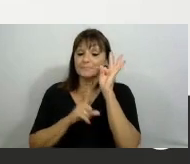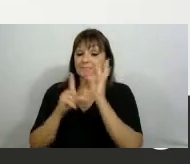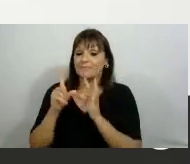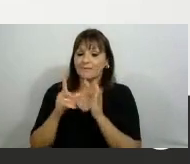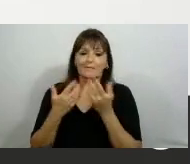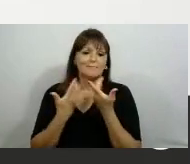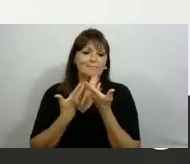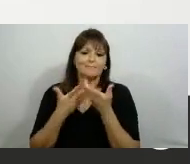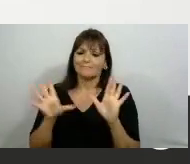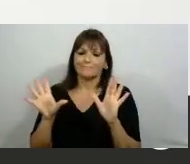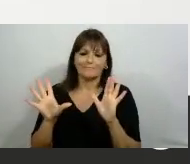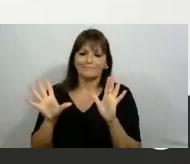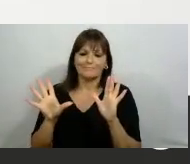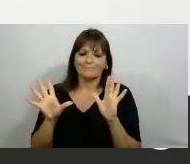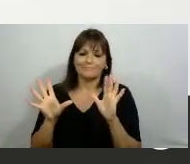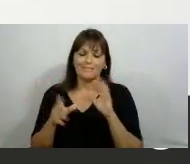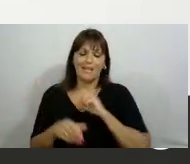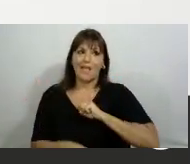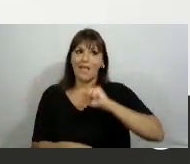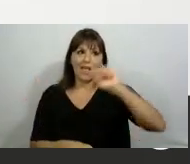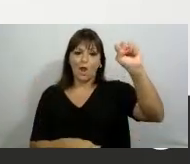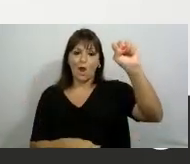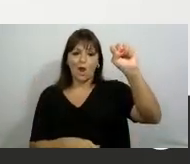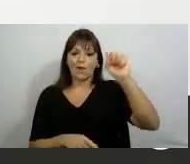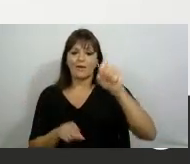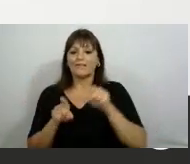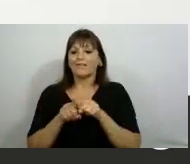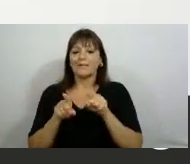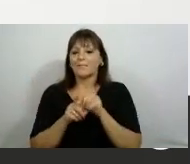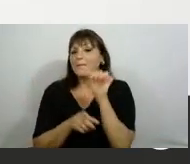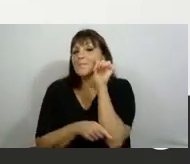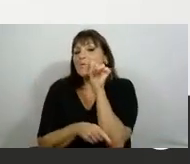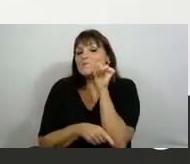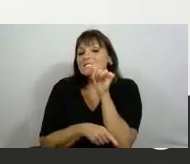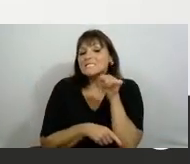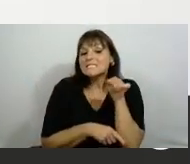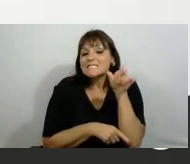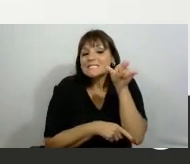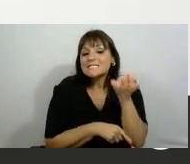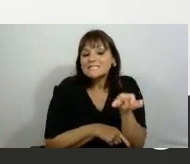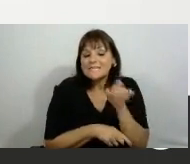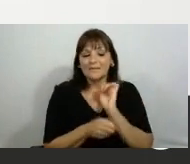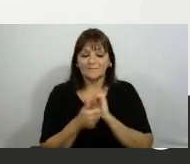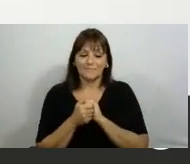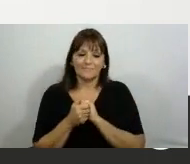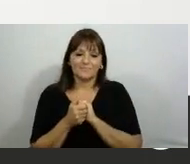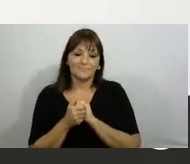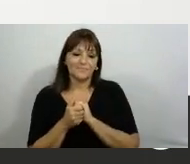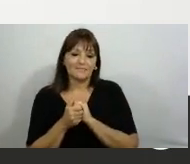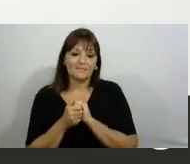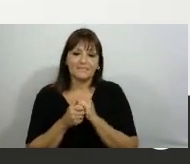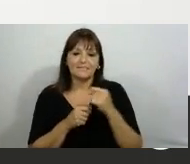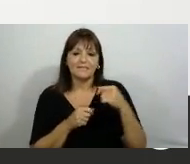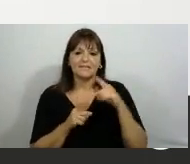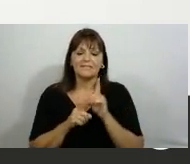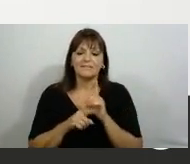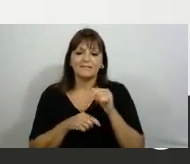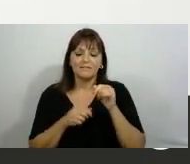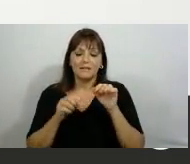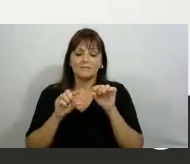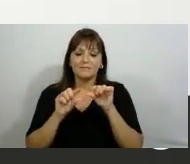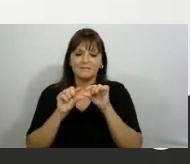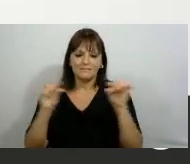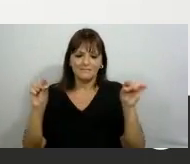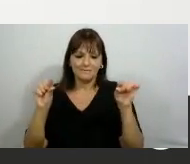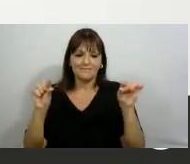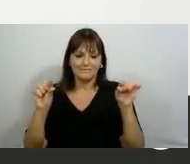um herói ou uma mocinha. E aí tem várias setinhas partindo do texto para fora. Apesar da gente ter trazido ali no